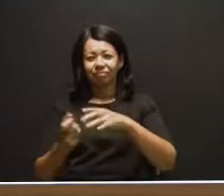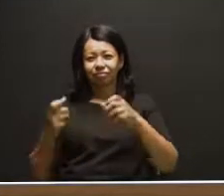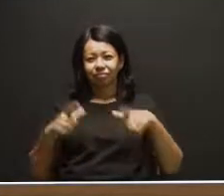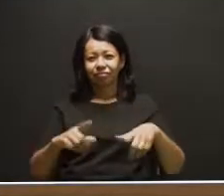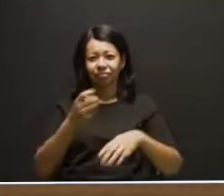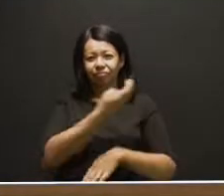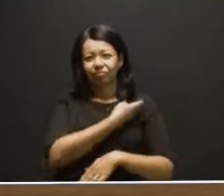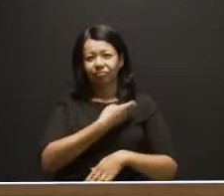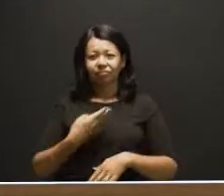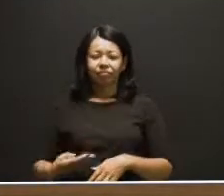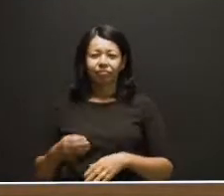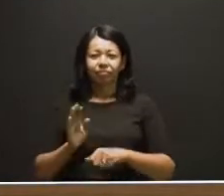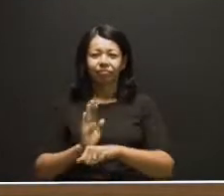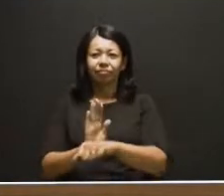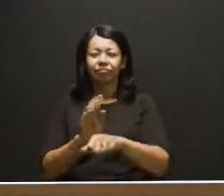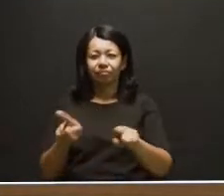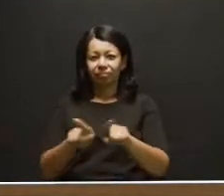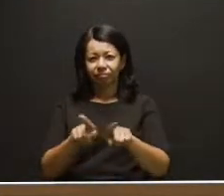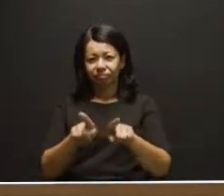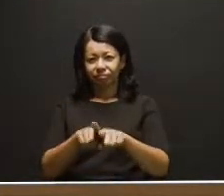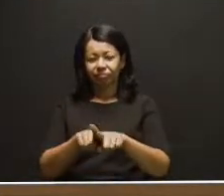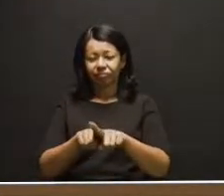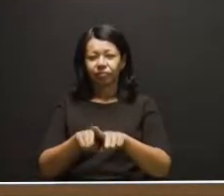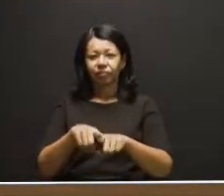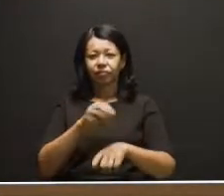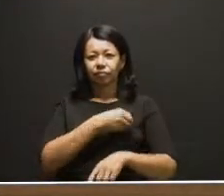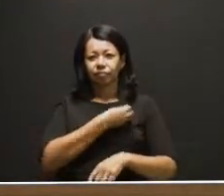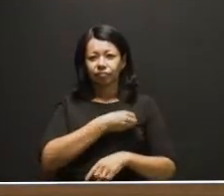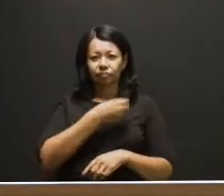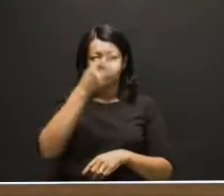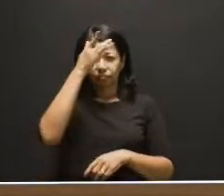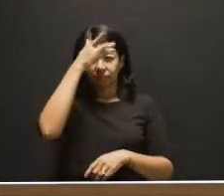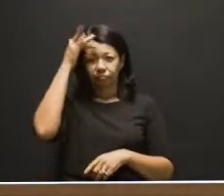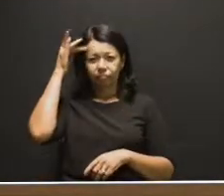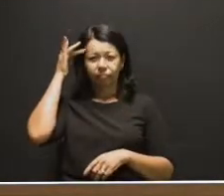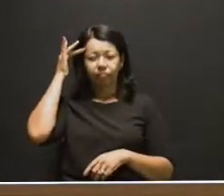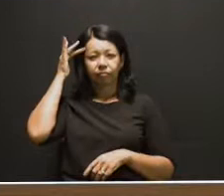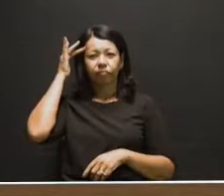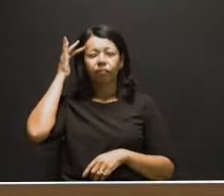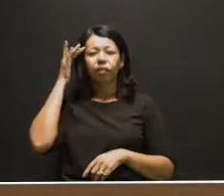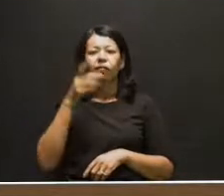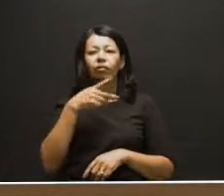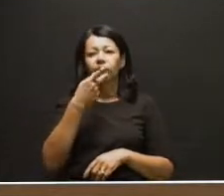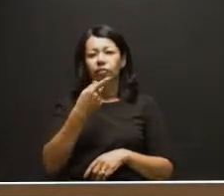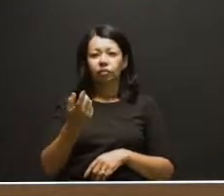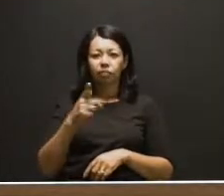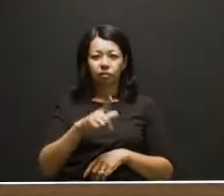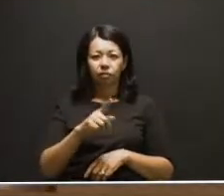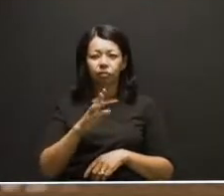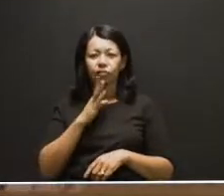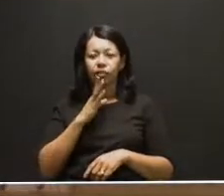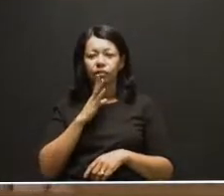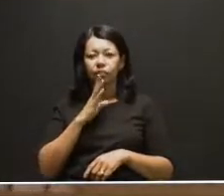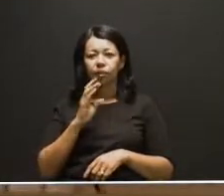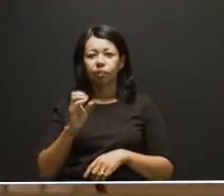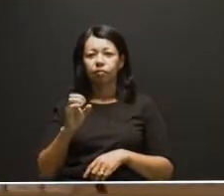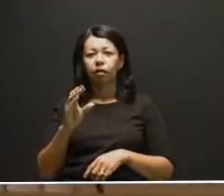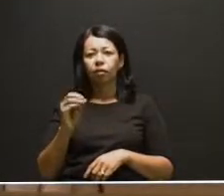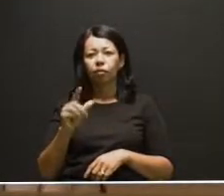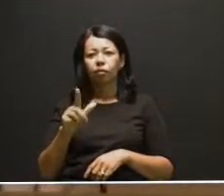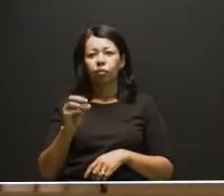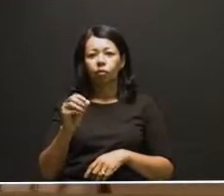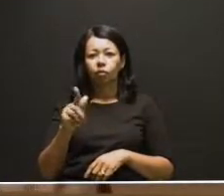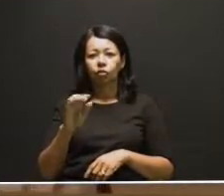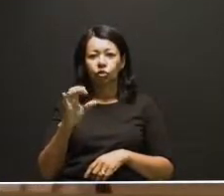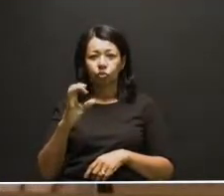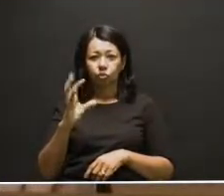contribuindo assim para a melhoria das condições de vida de nossos municípios e o incremento de um conhecimento ecológico a iniciativa